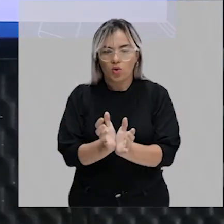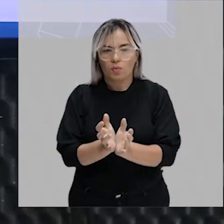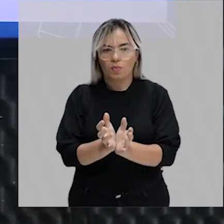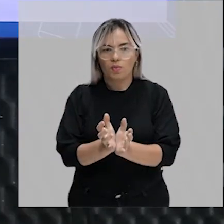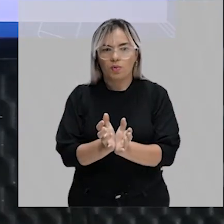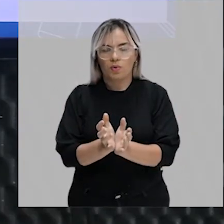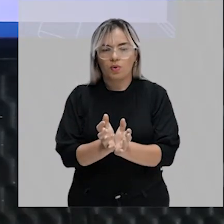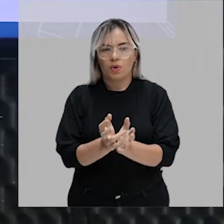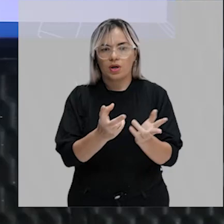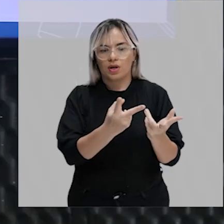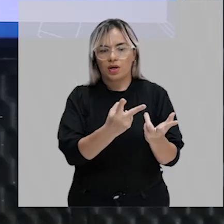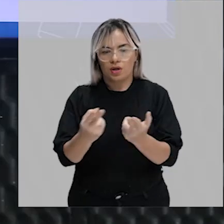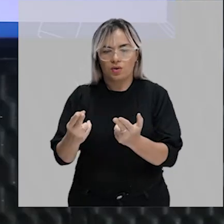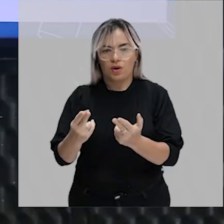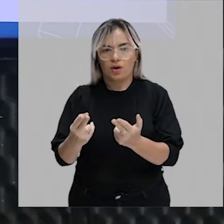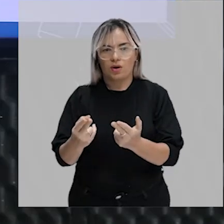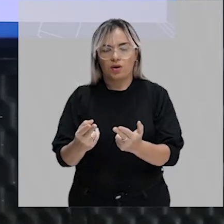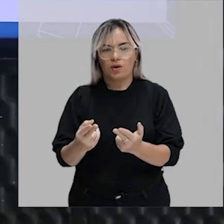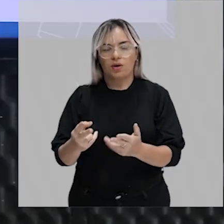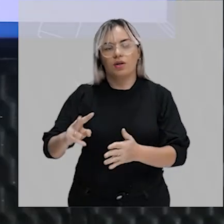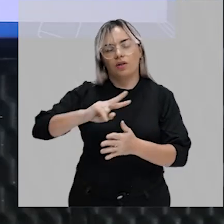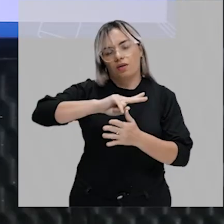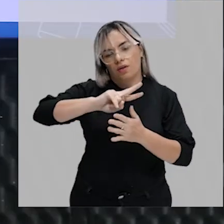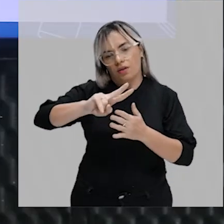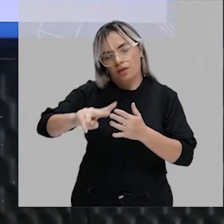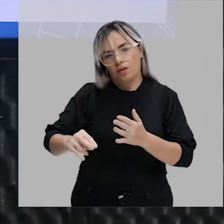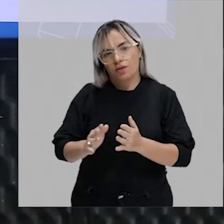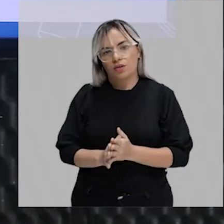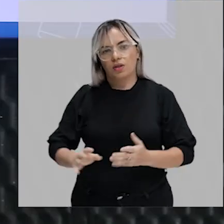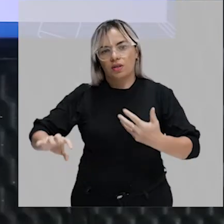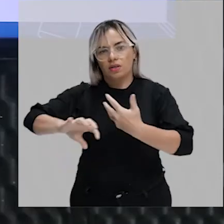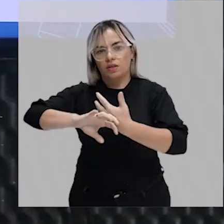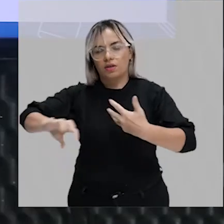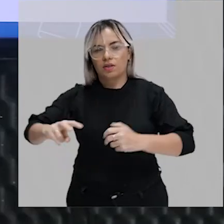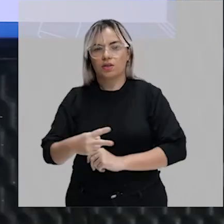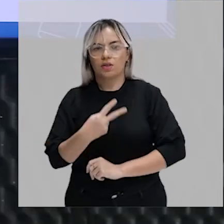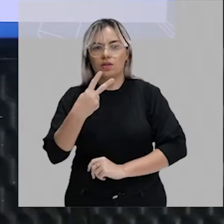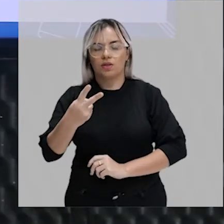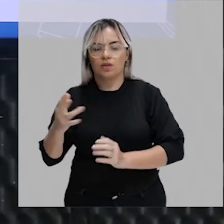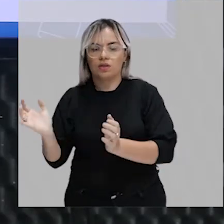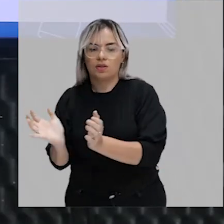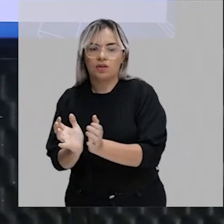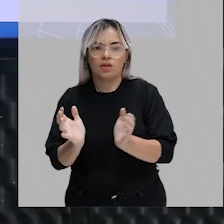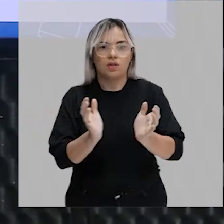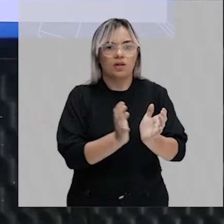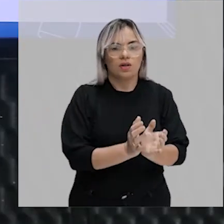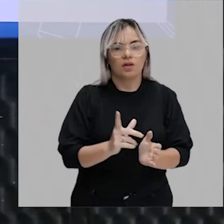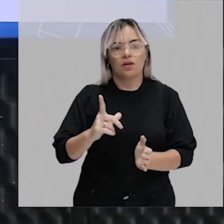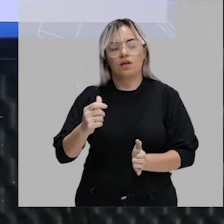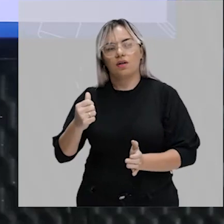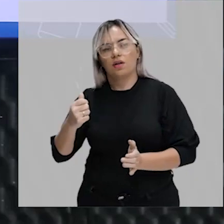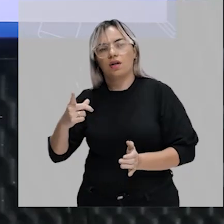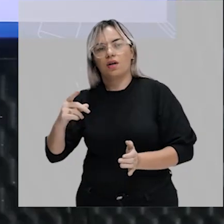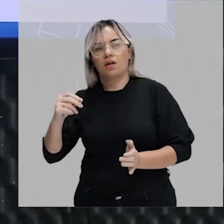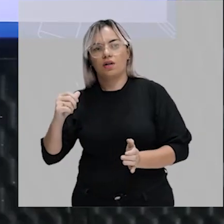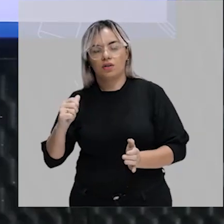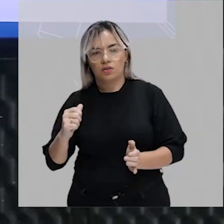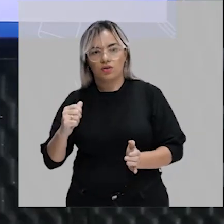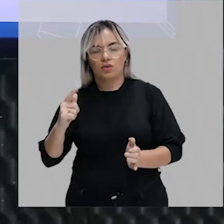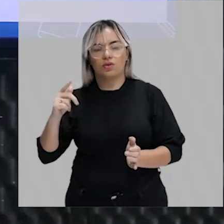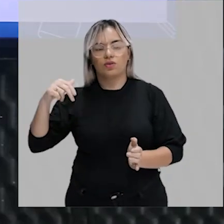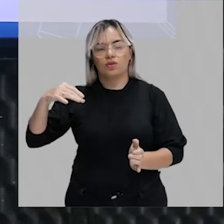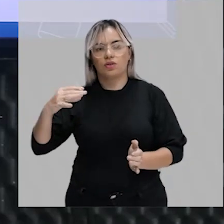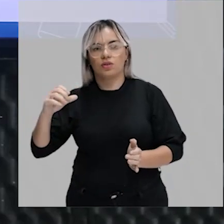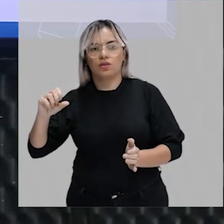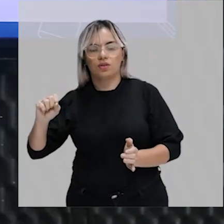era separado em dois grupos, certo? Ali era o mecanismo de cladogênese. Cladogênese, quando eu tenho um